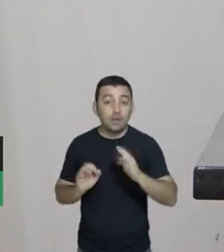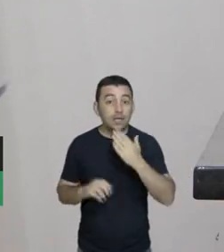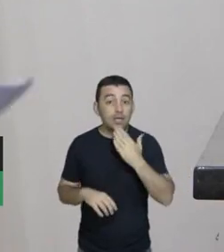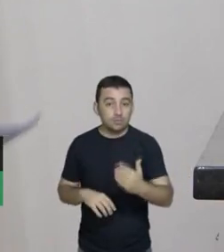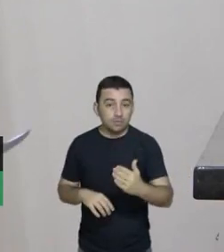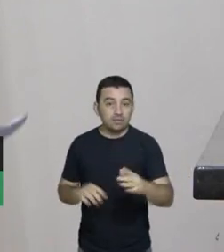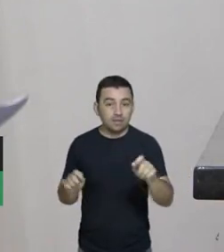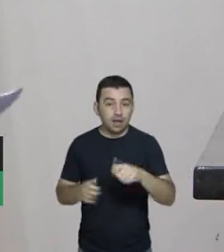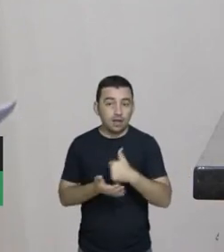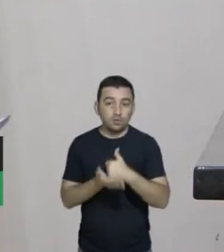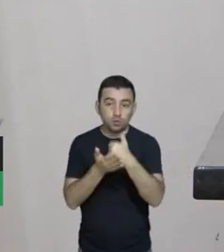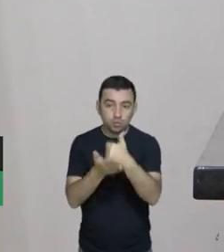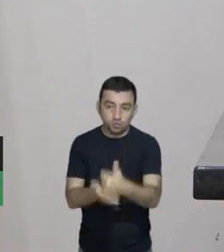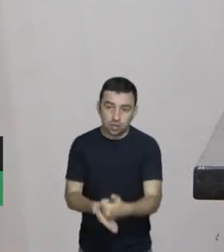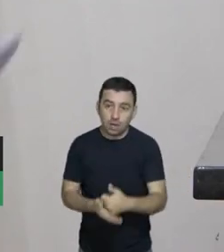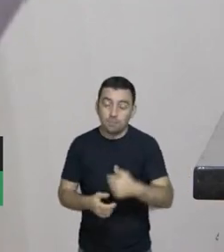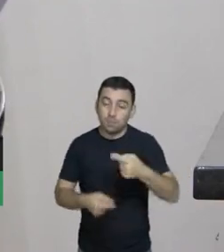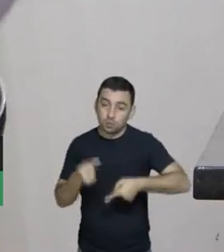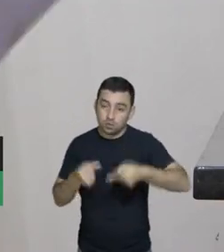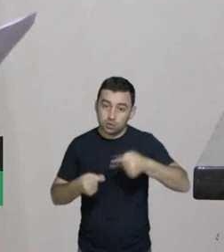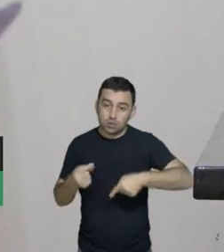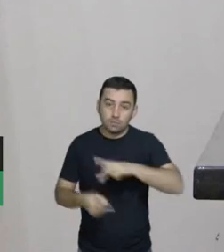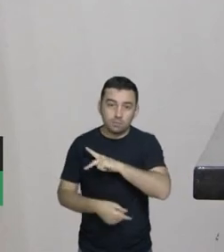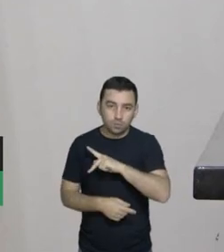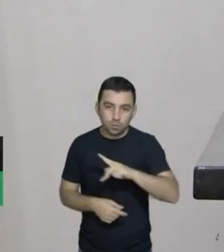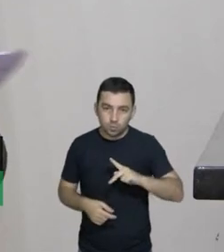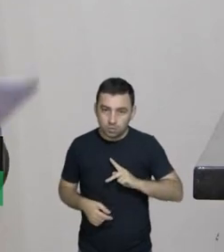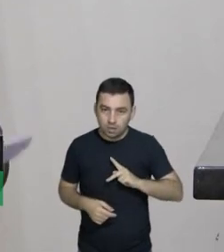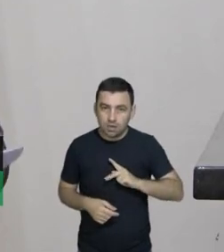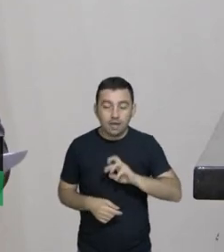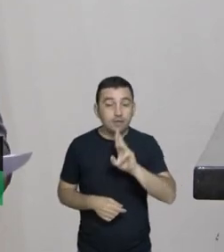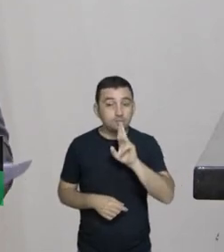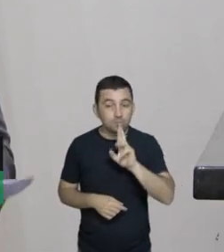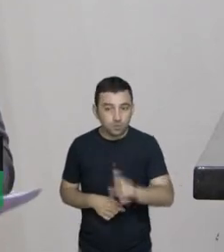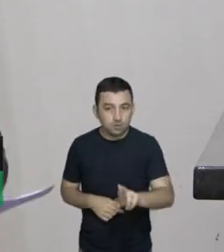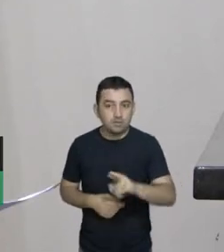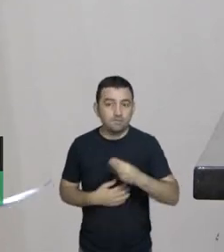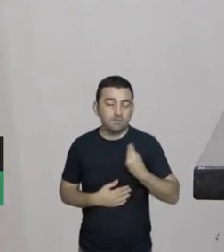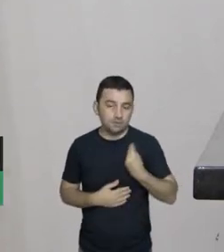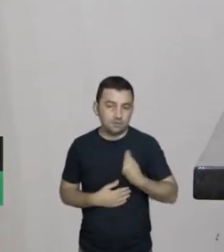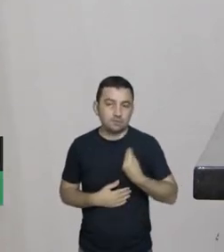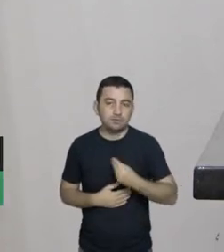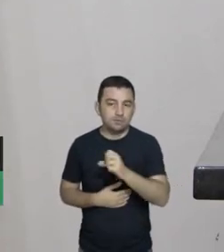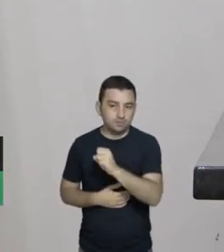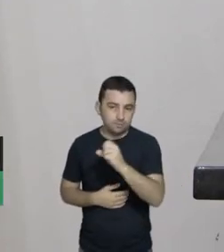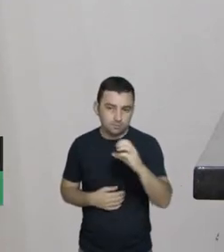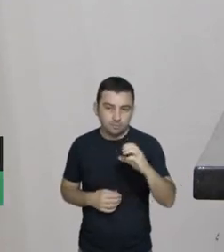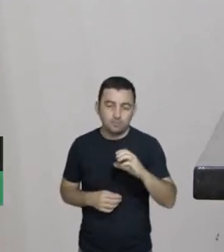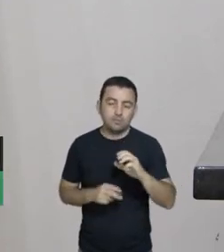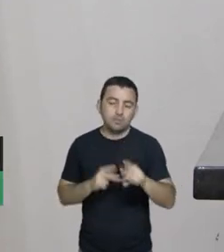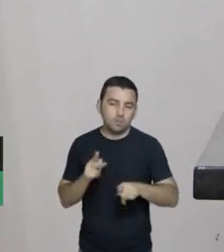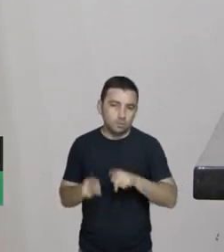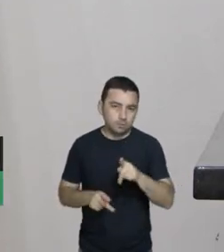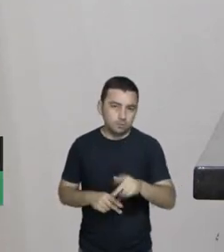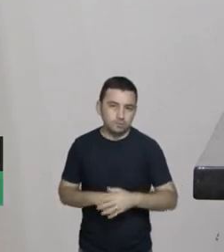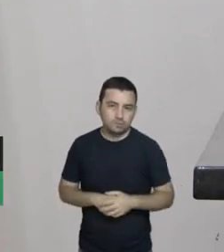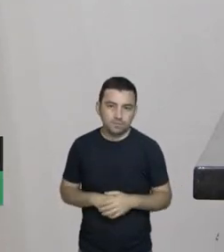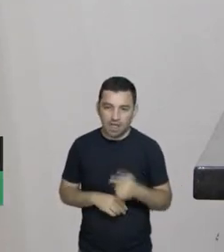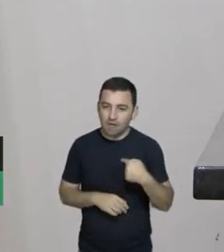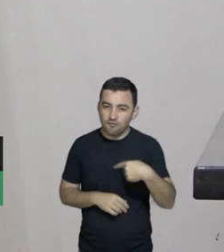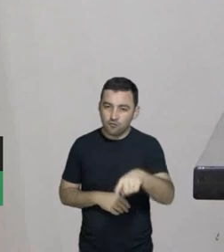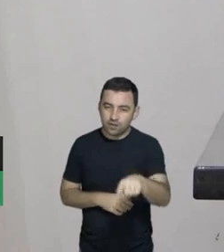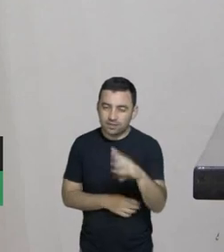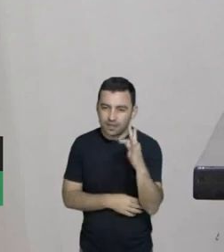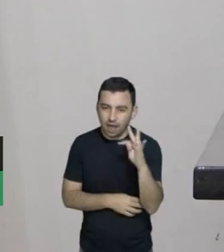ajudem na construção de políticas públicas que tragam resultado para a vida dos catarinenses. Fui a Taió, saindo